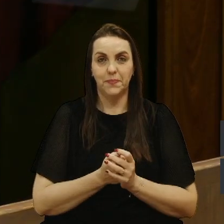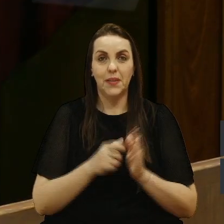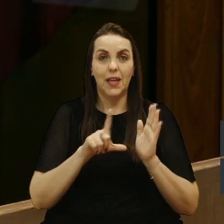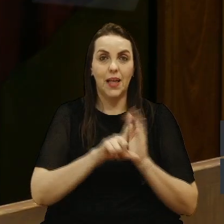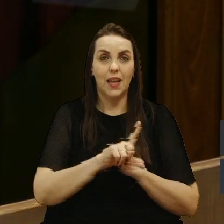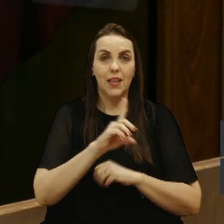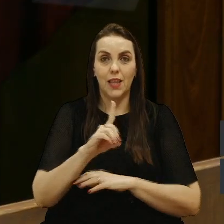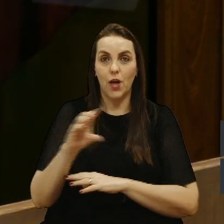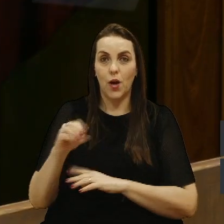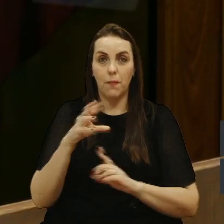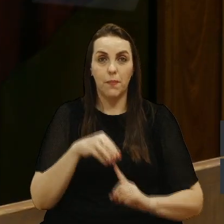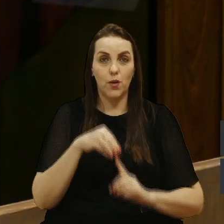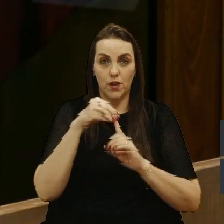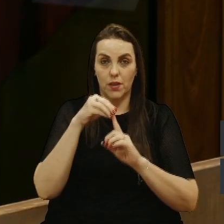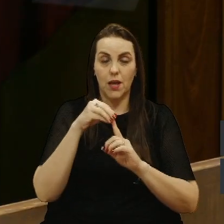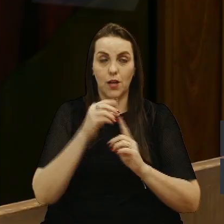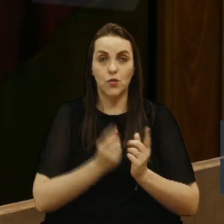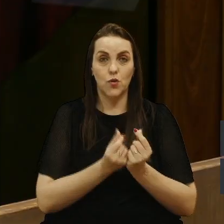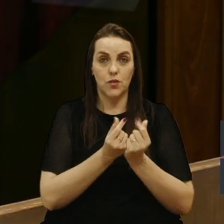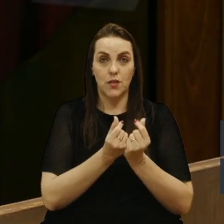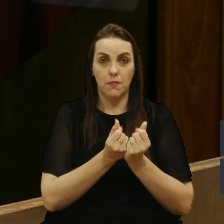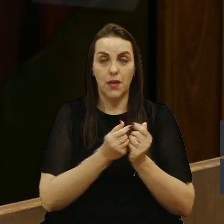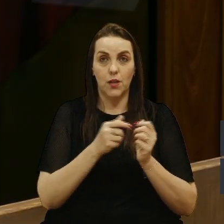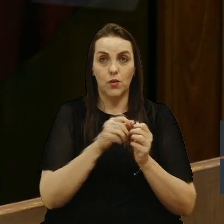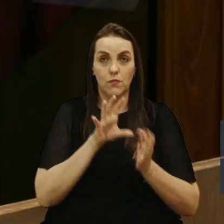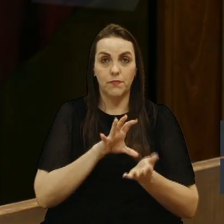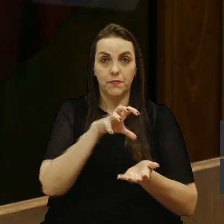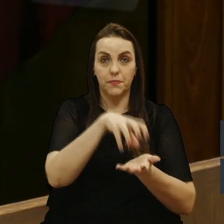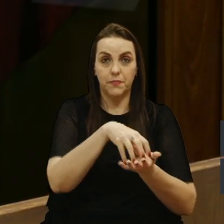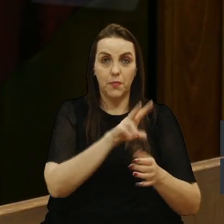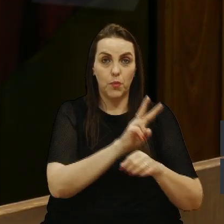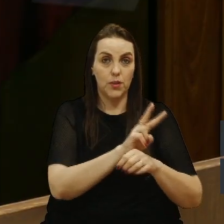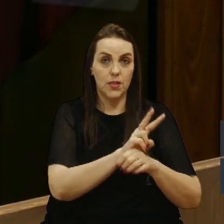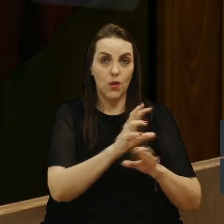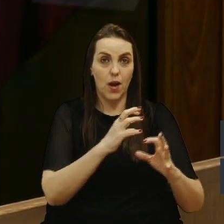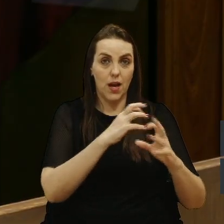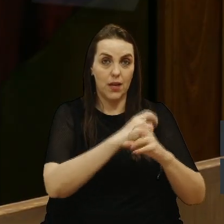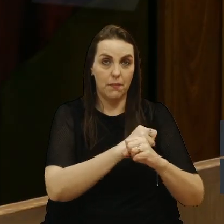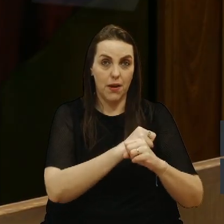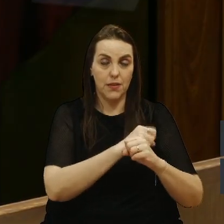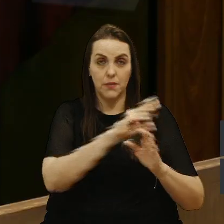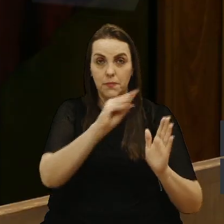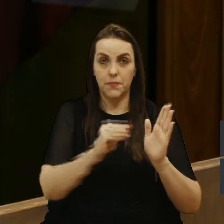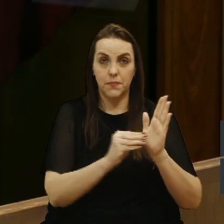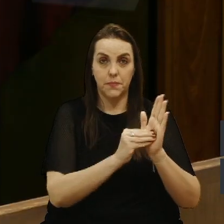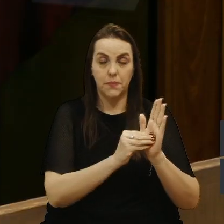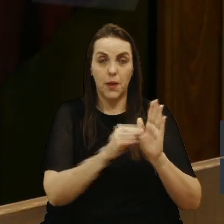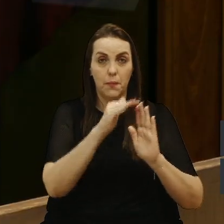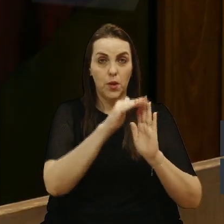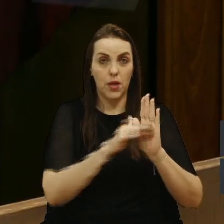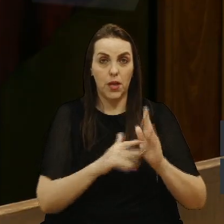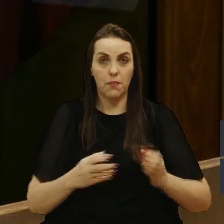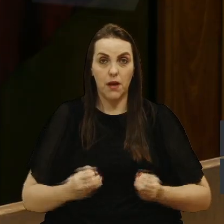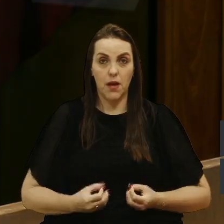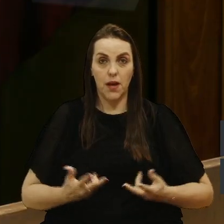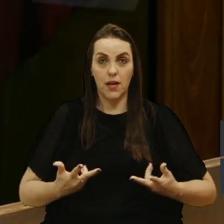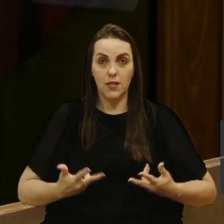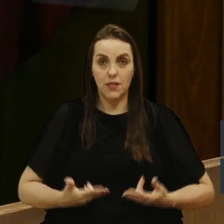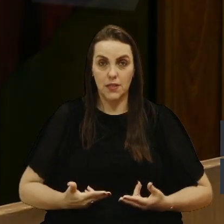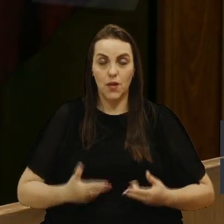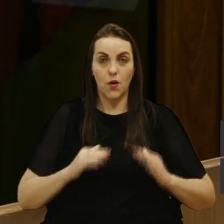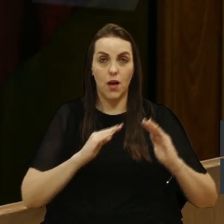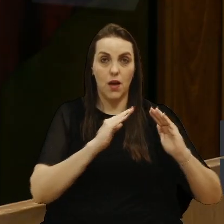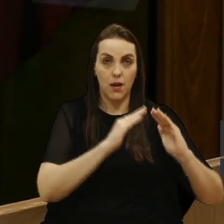prioridade o fortalecimento estrutural orçamentário do Departamento de Proteção Animal, incluindo o programa de castração, abrigo e adoção